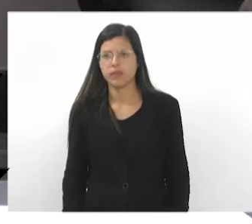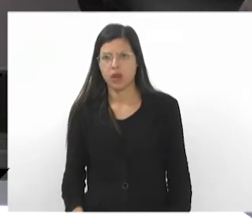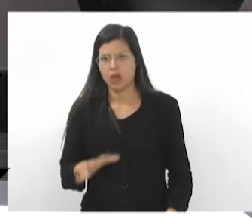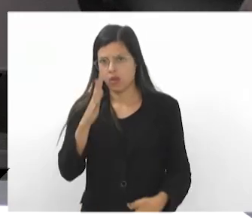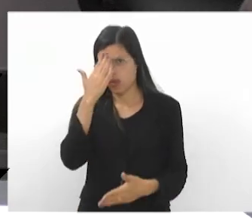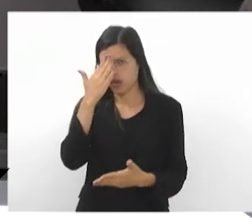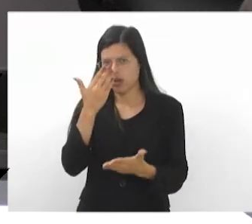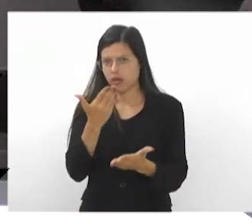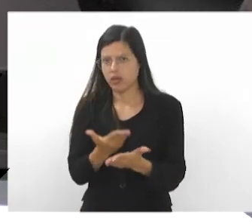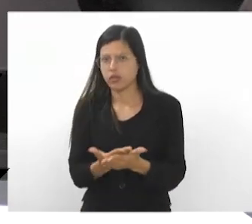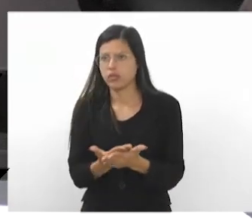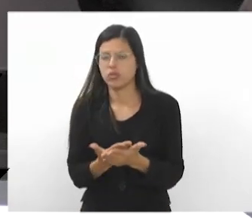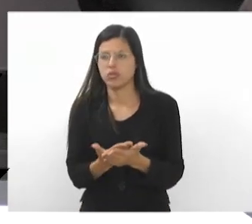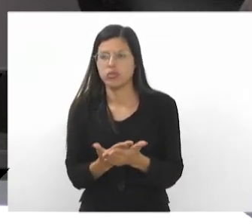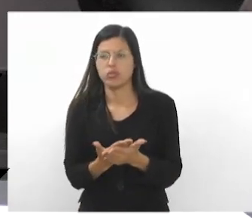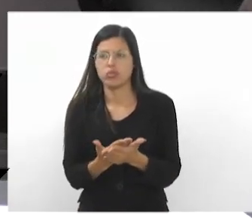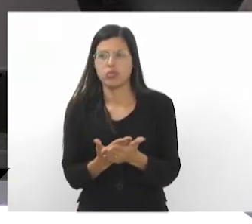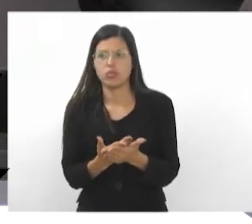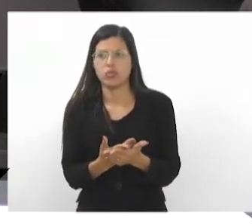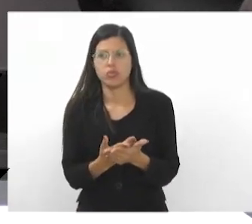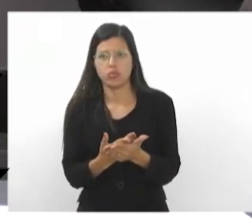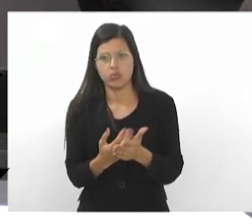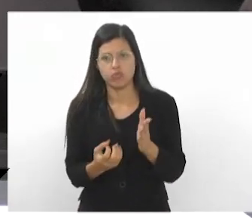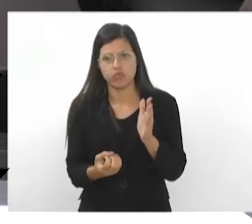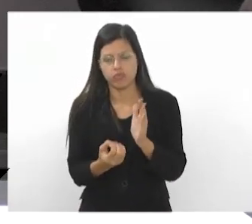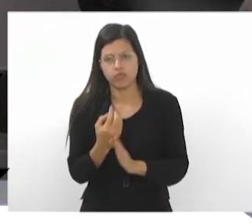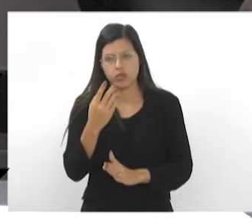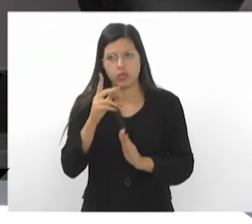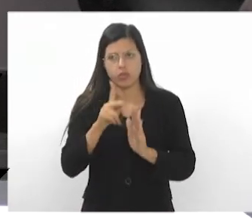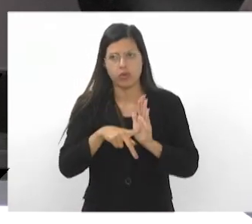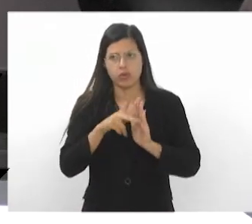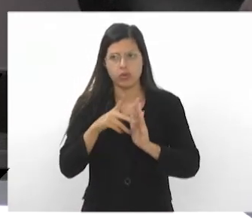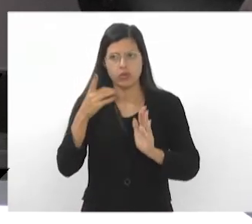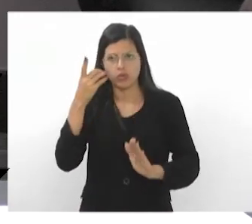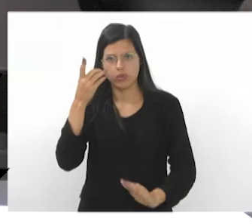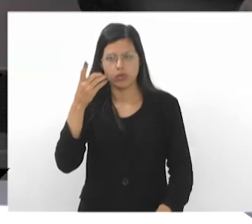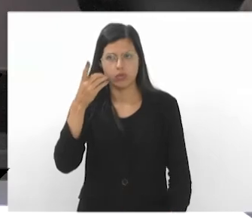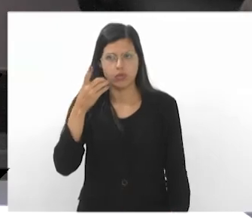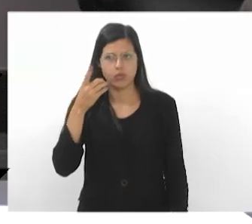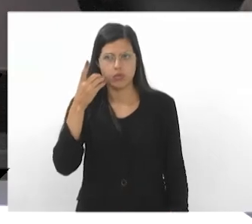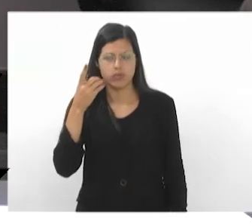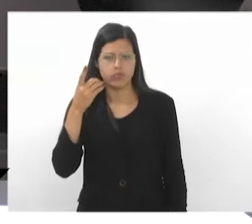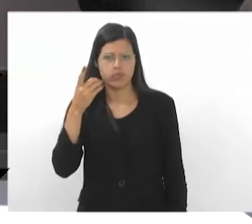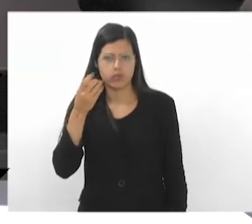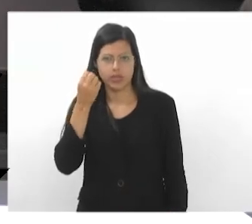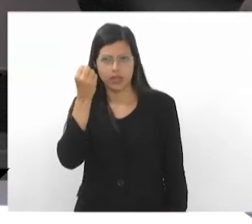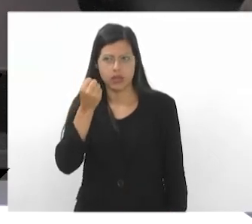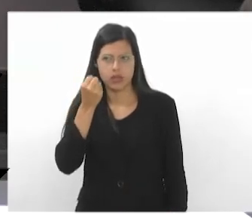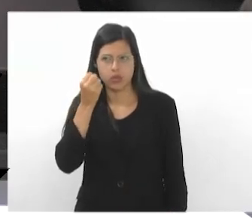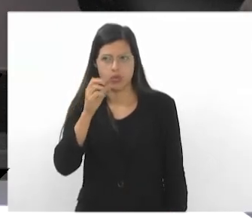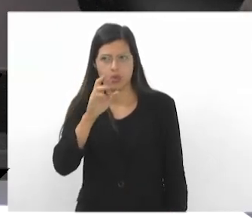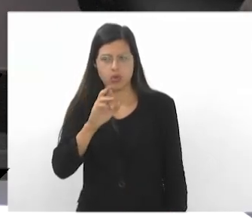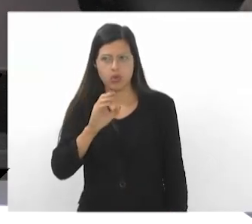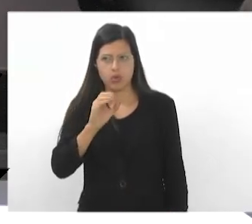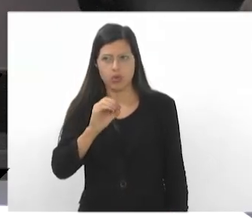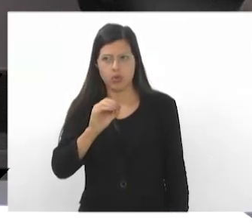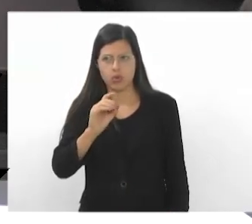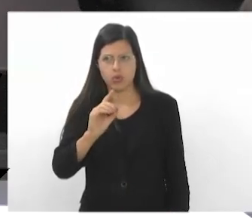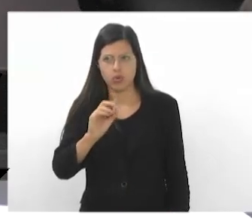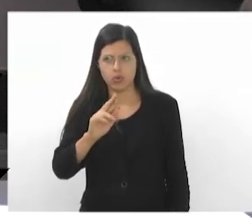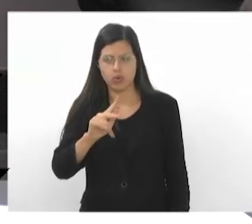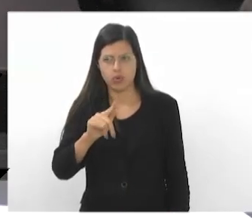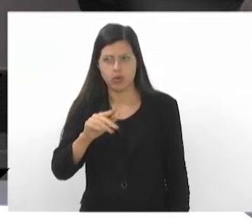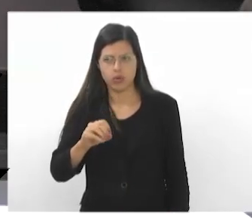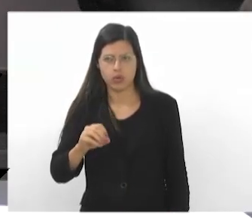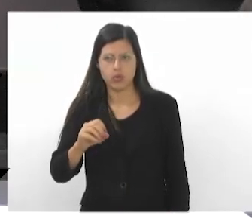o senador Rodrigo Pacheco, que é autor do projeto, de Minas Gerais, que está